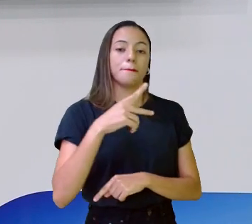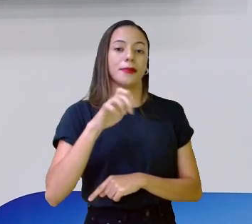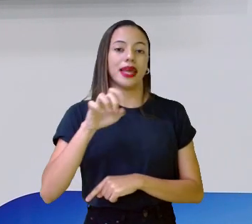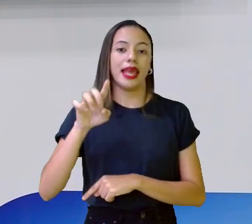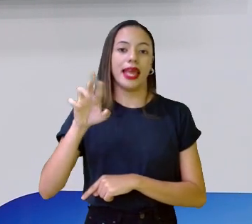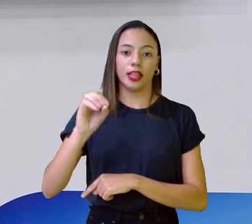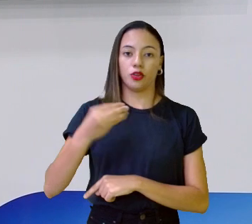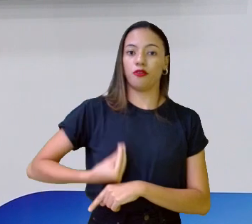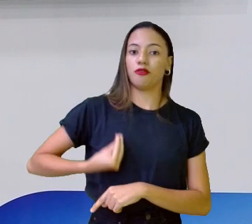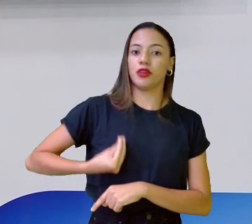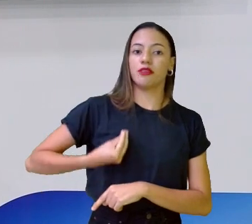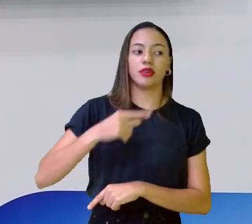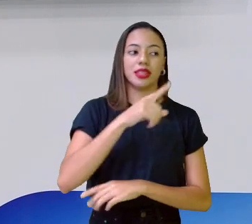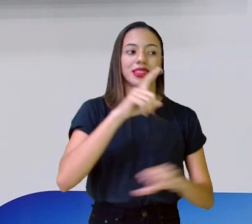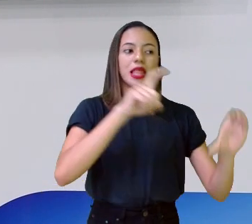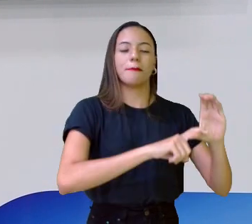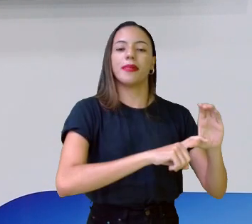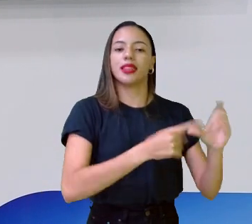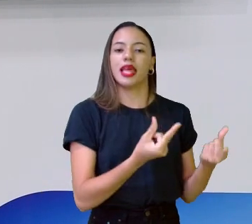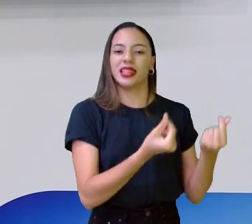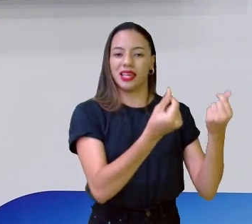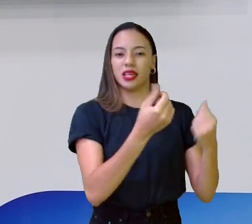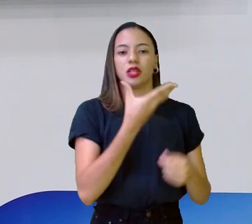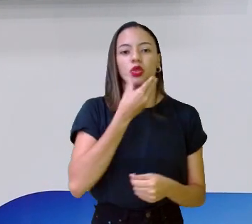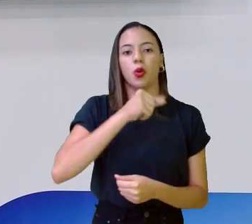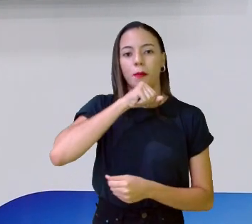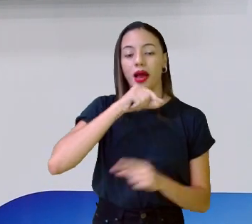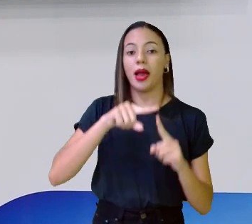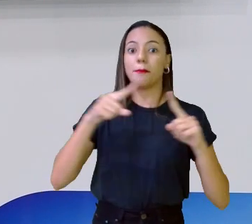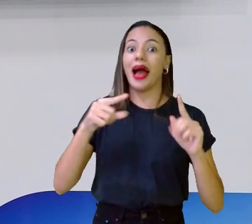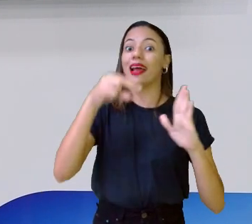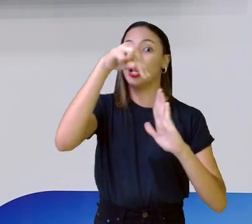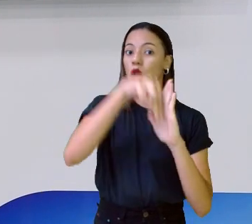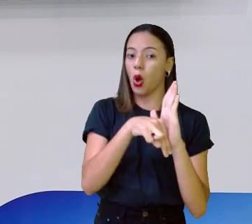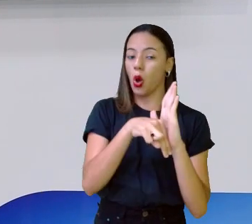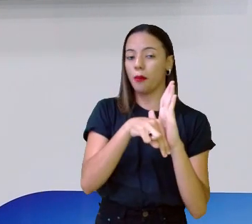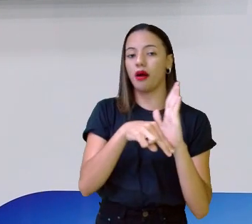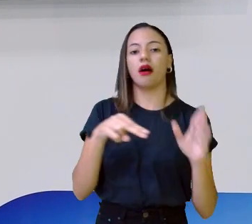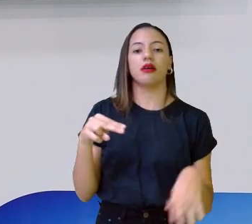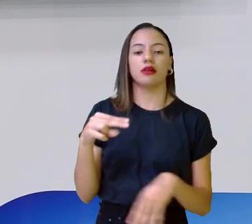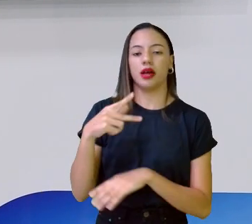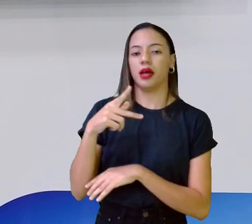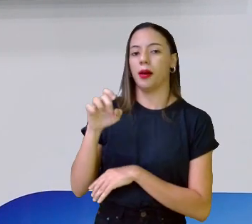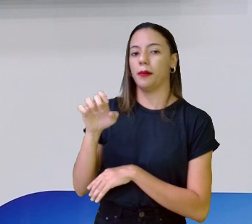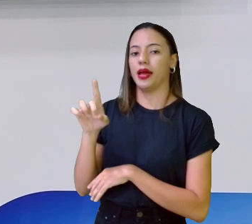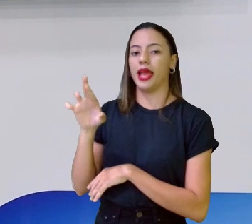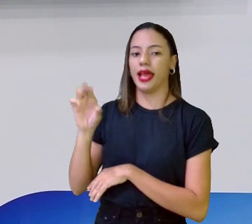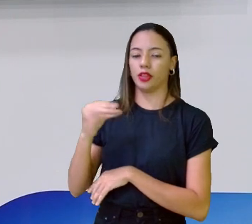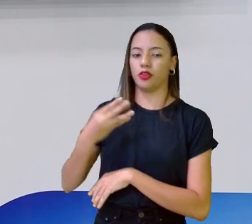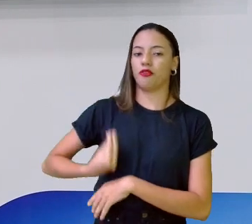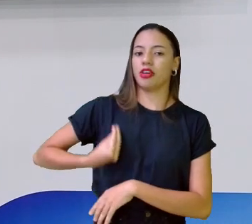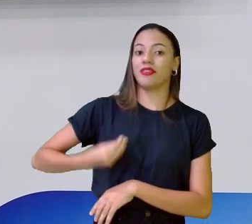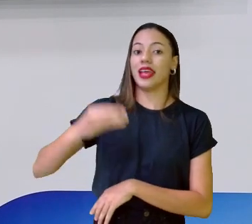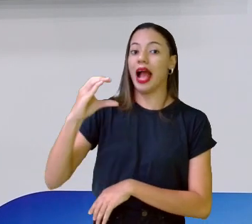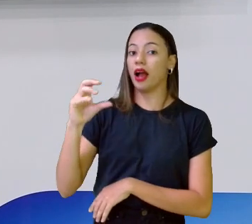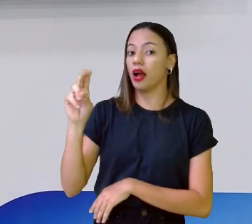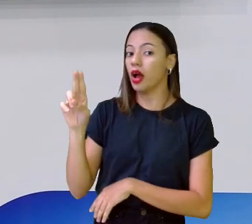pai. Mas escrito na norma padrão é Pedro vive à custa do pai. Né?